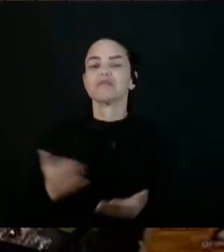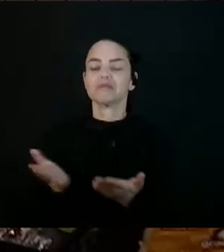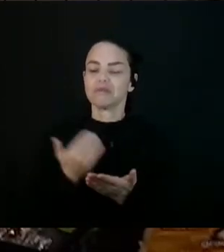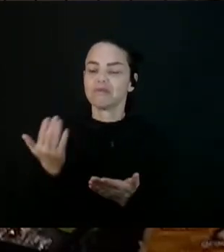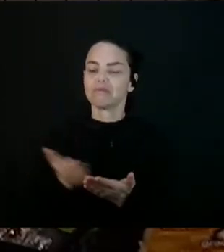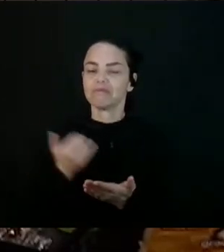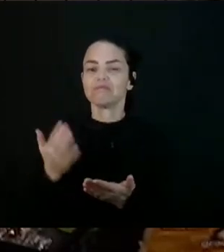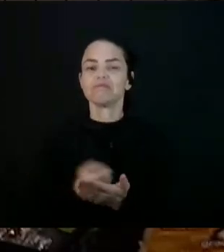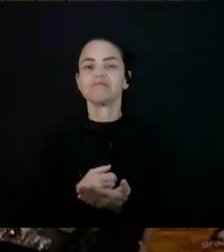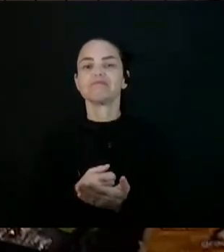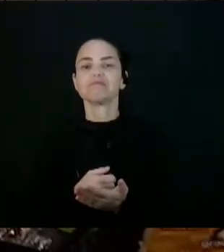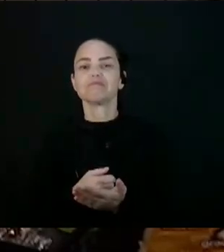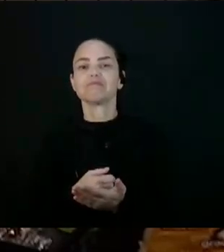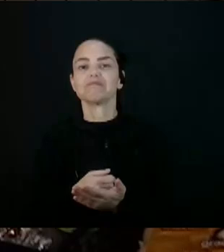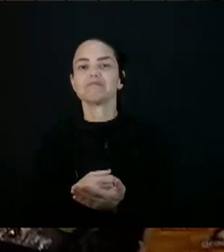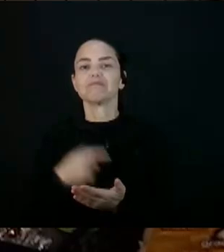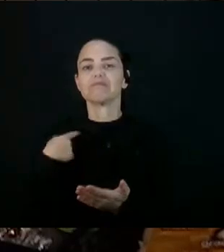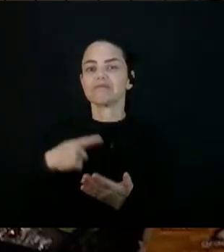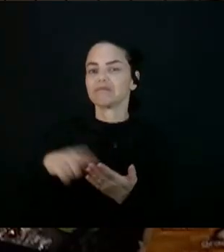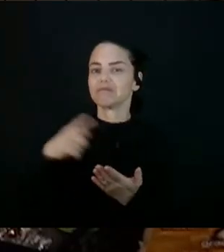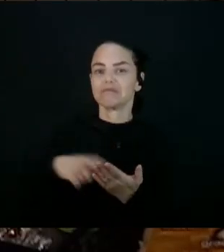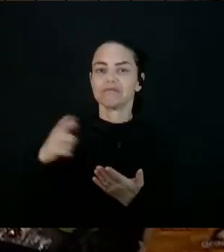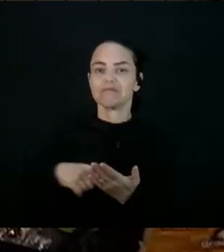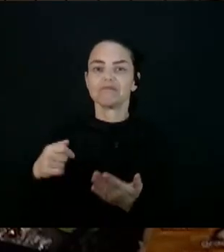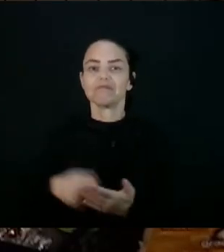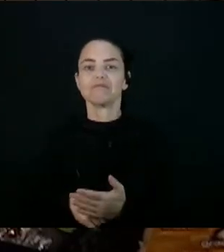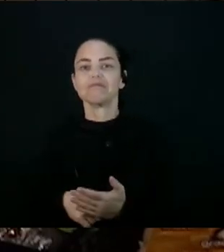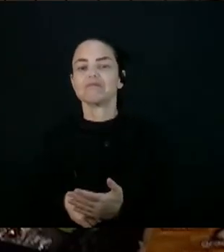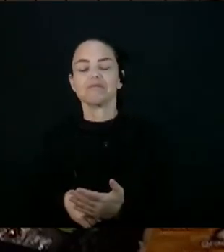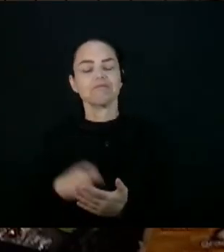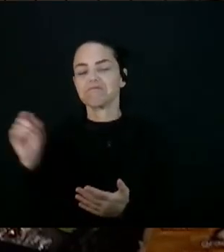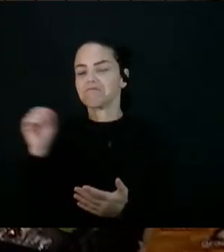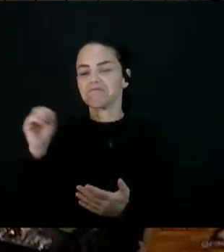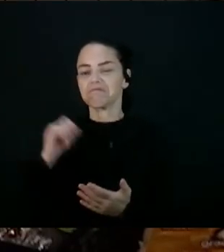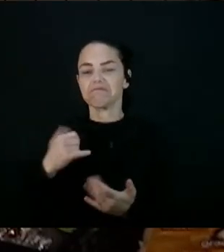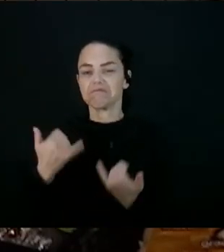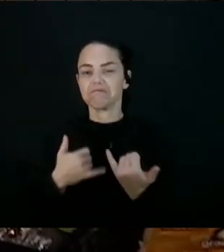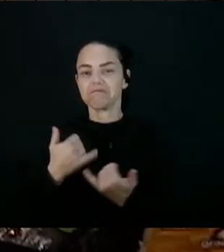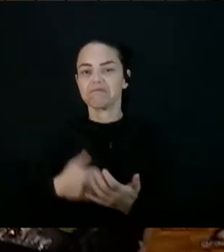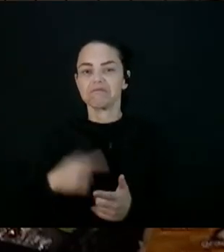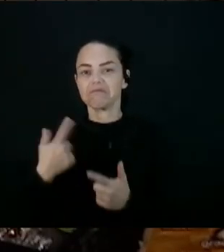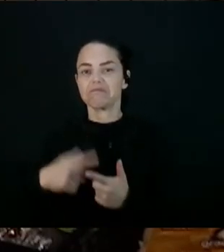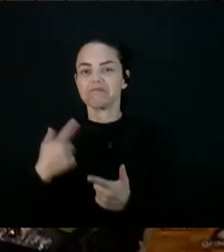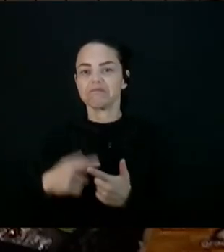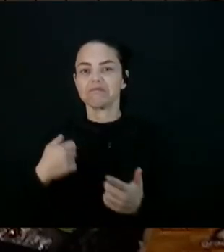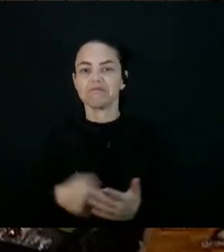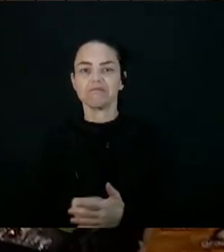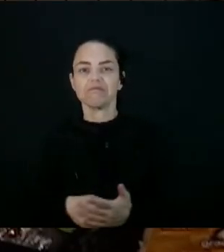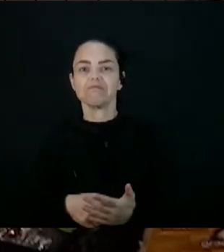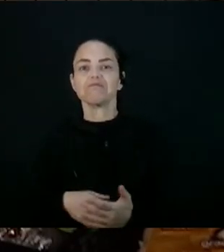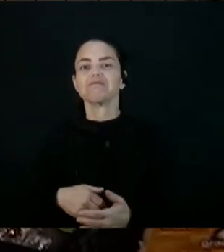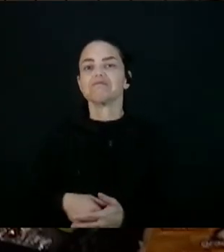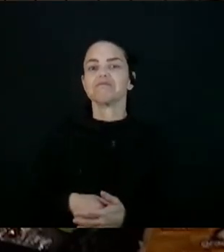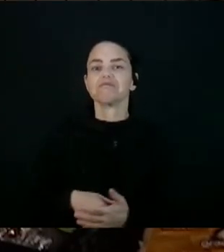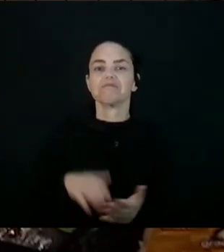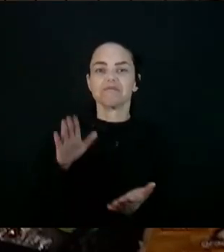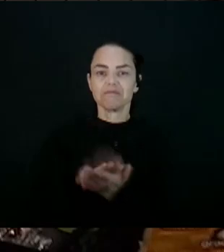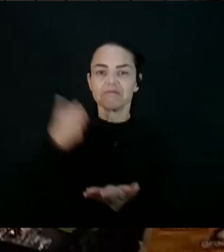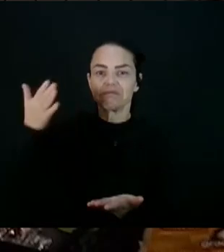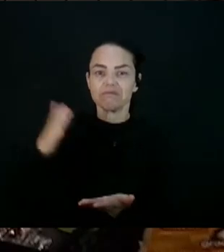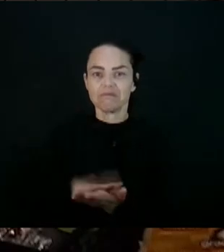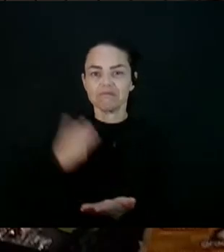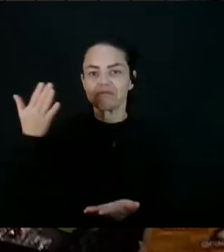mais, menos ou igual ao celular? Menos. Por quê? Porque às vezes eu bato